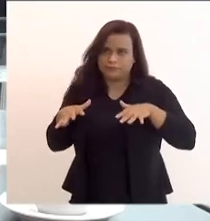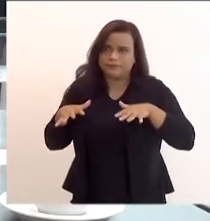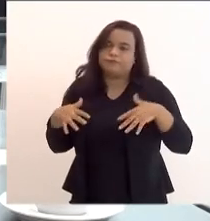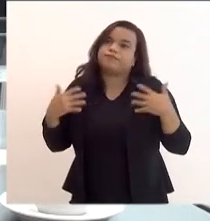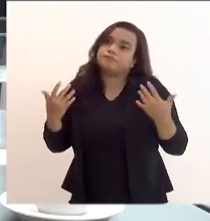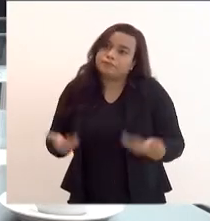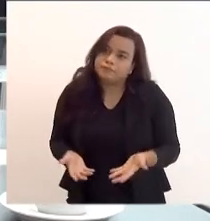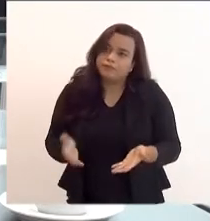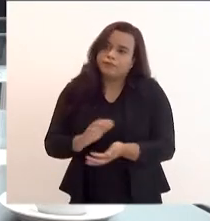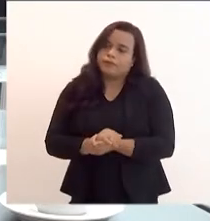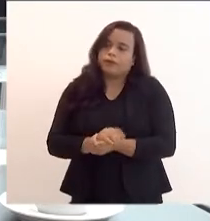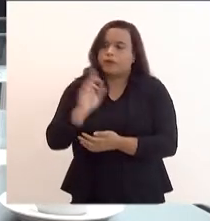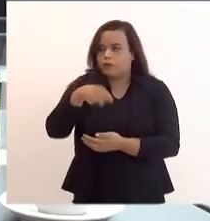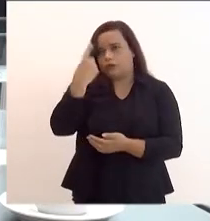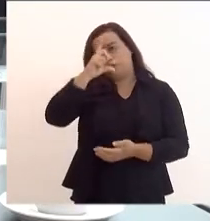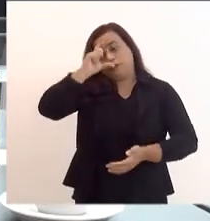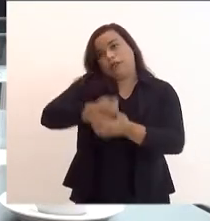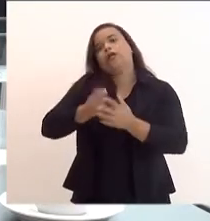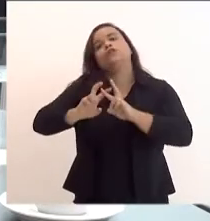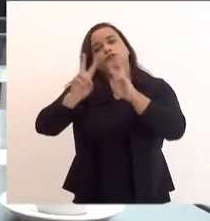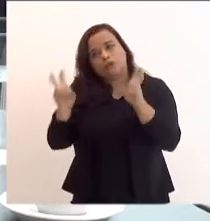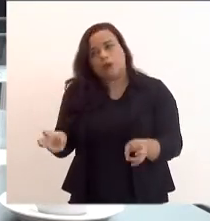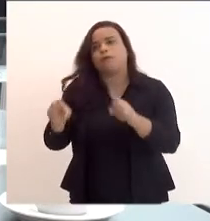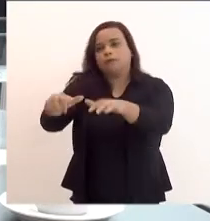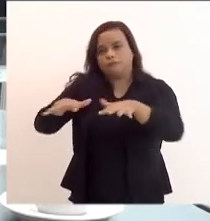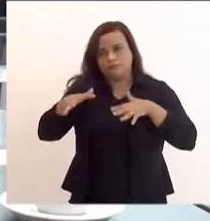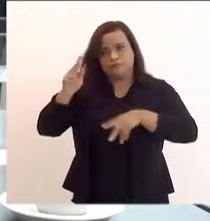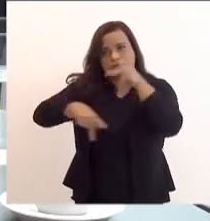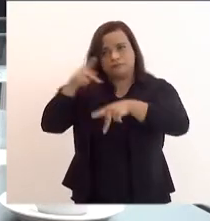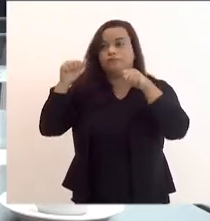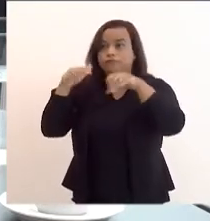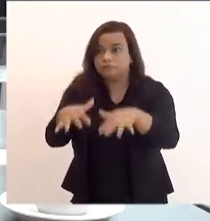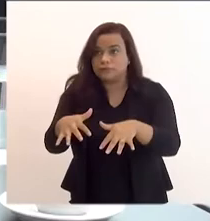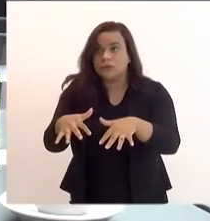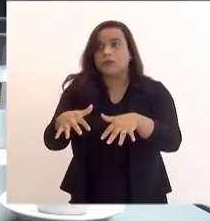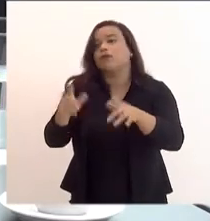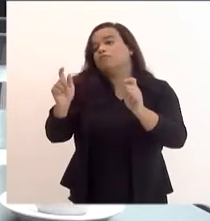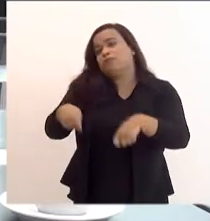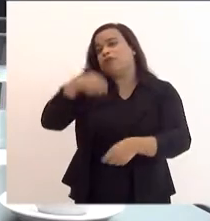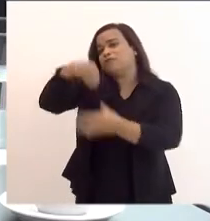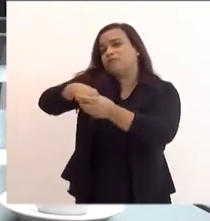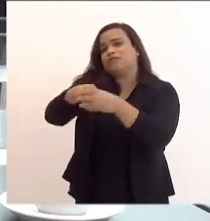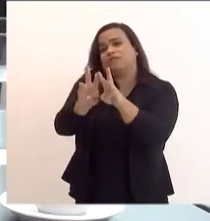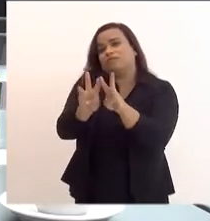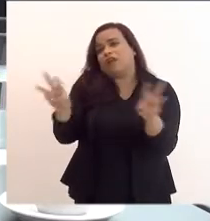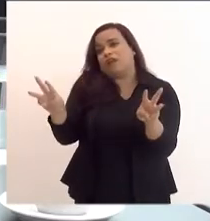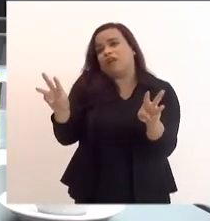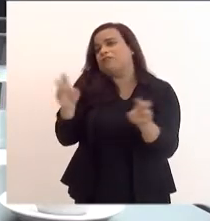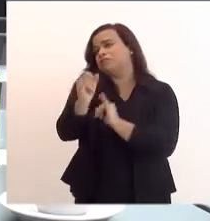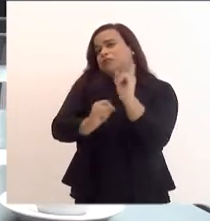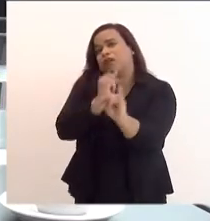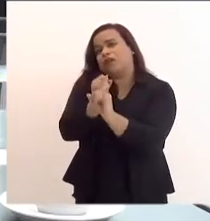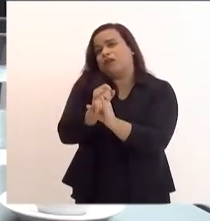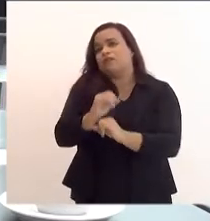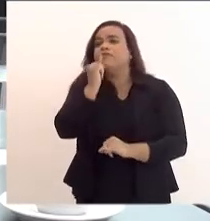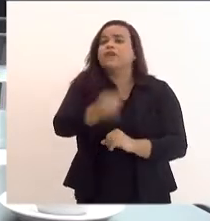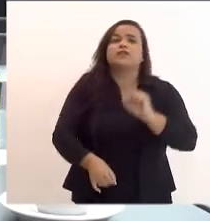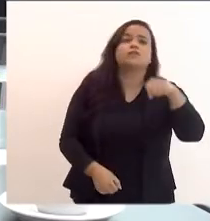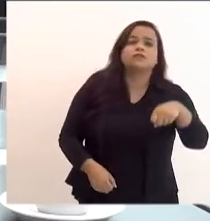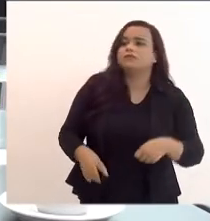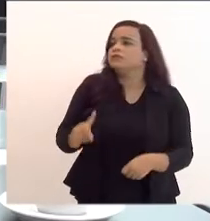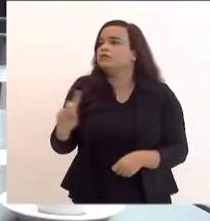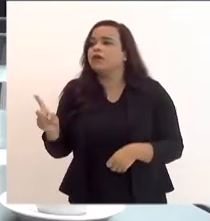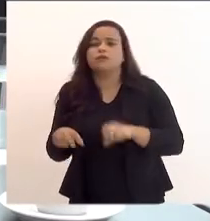vai deliberar sobre audiência pública, pode ser na internet, que é sim ou não.